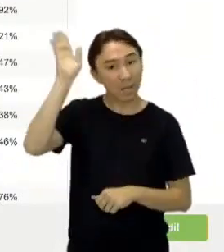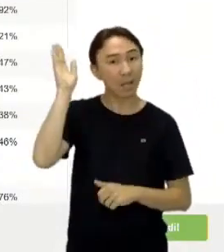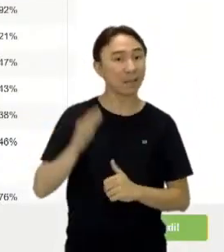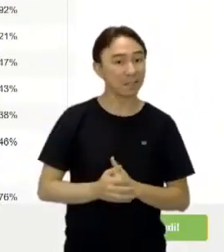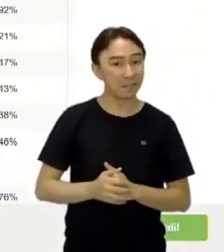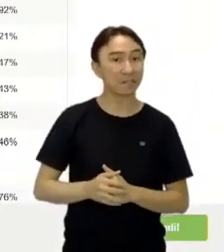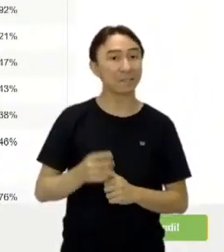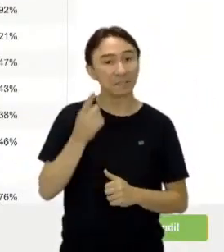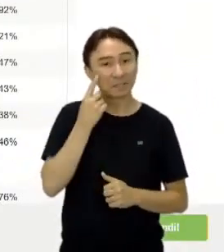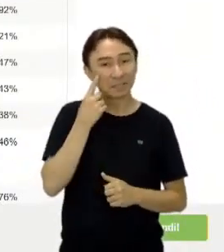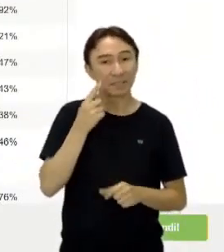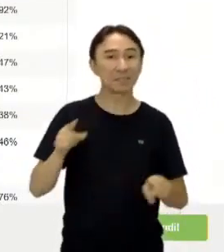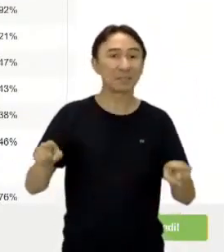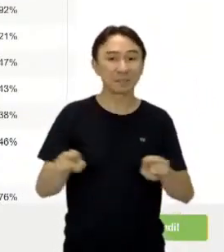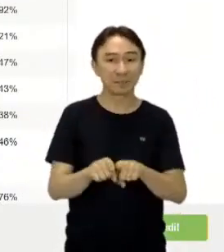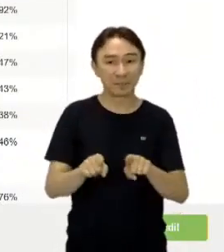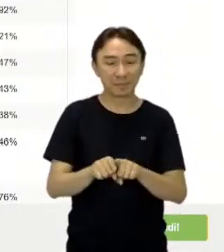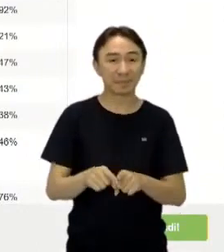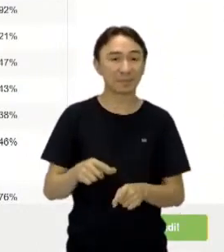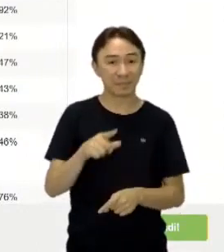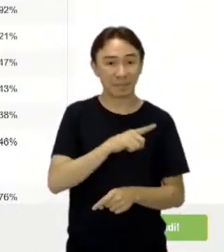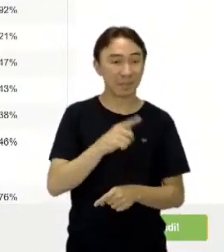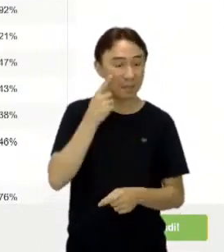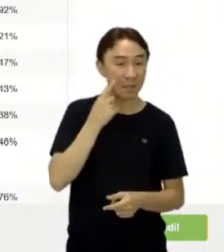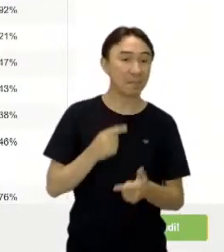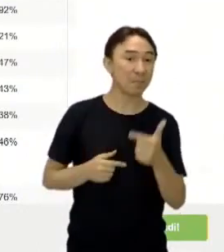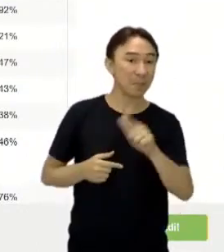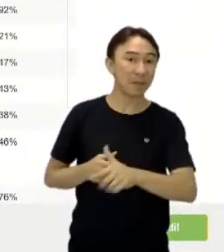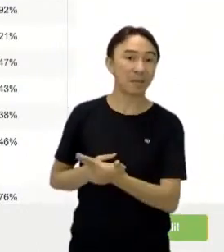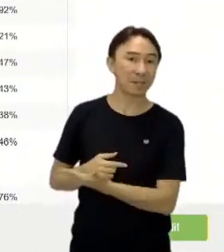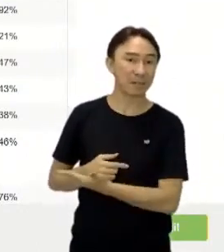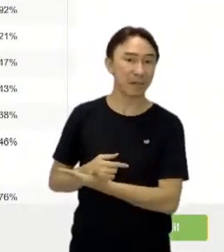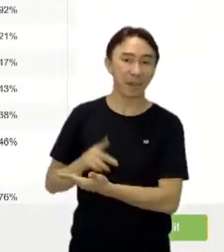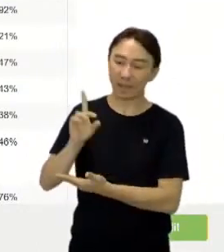vamos lá, ó, tem a alteração líquida, a densidade lá, ó,